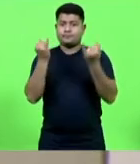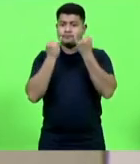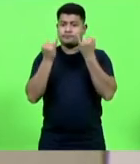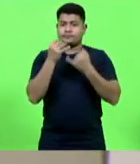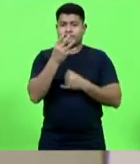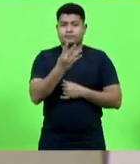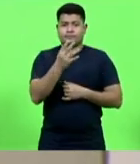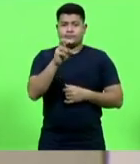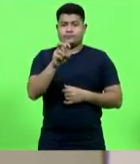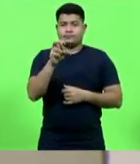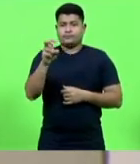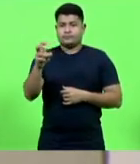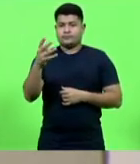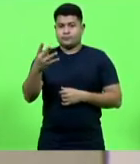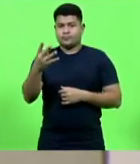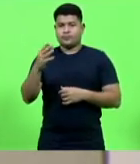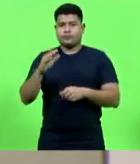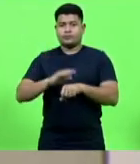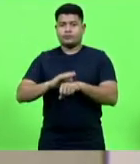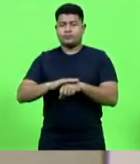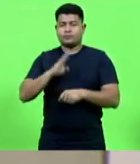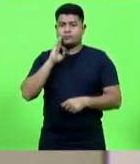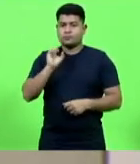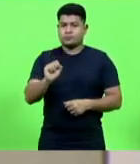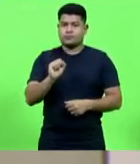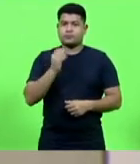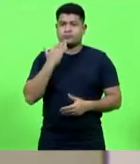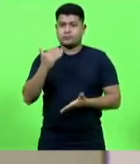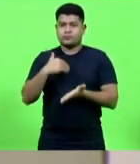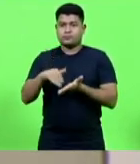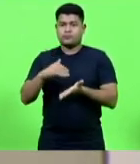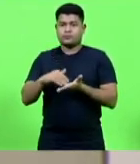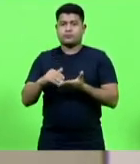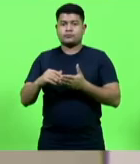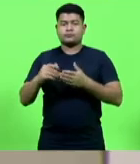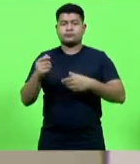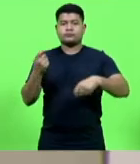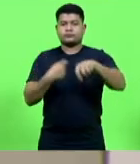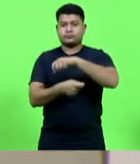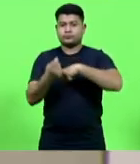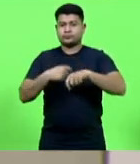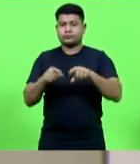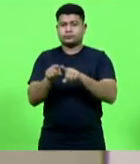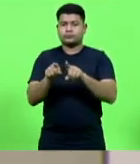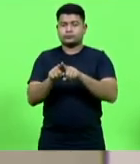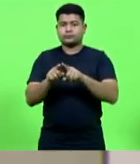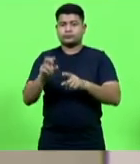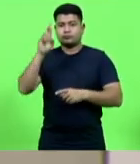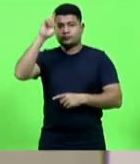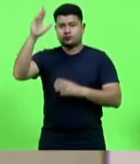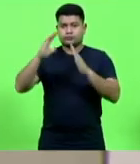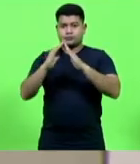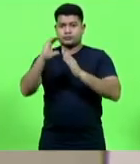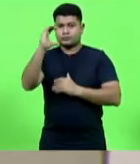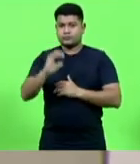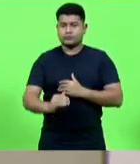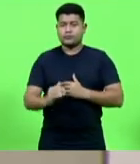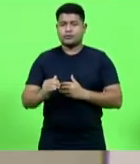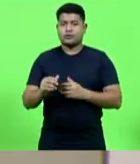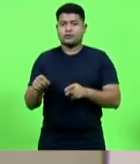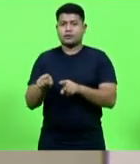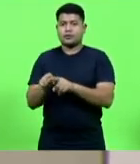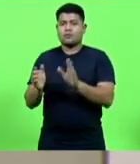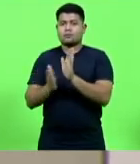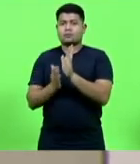454, autor deputado Bruno Souza, solicitando ao secretário do Estado da Fazenda e ao chefe da Casa Civil, informações acerca do piso salarial proposto pelo